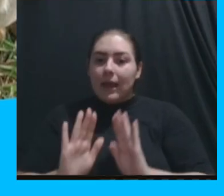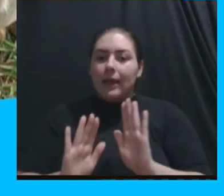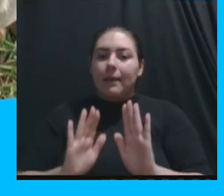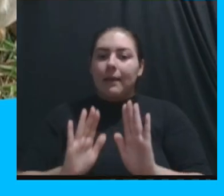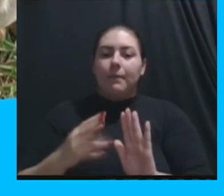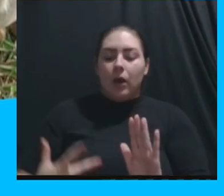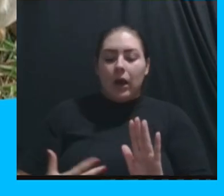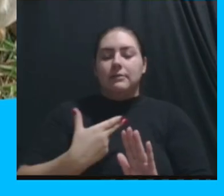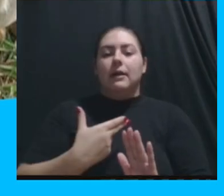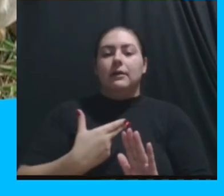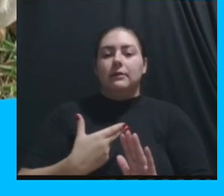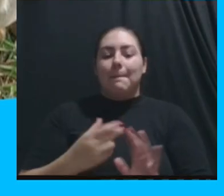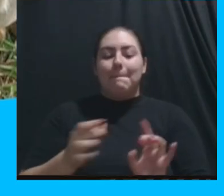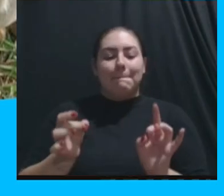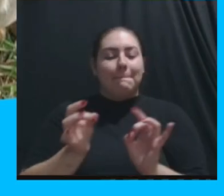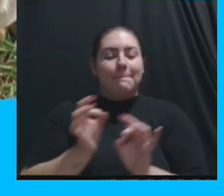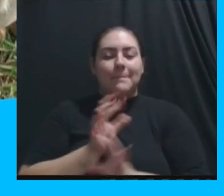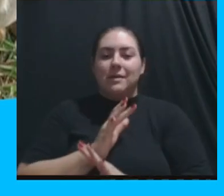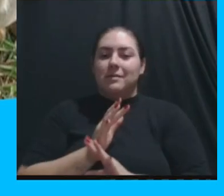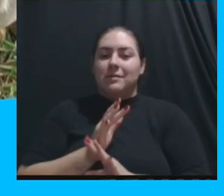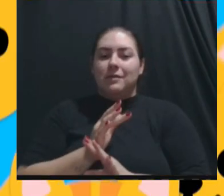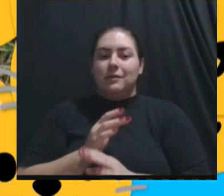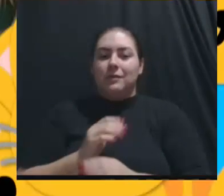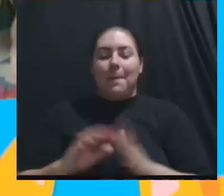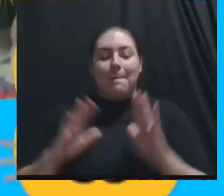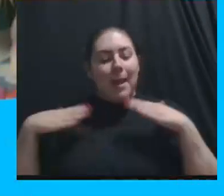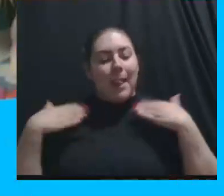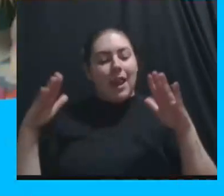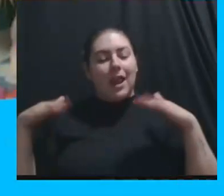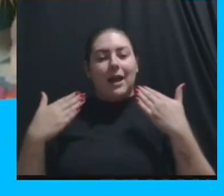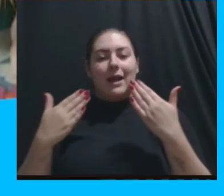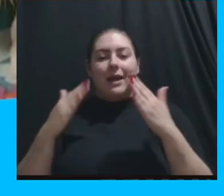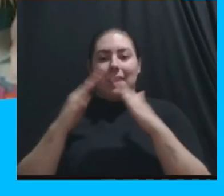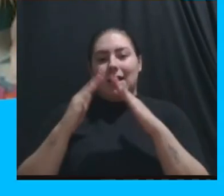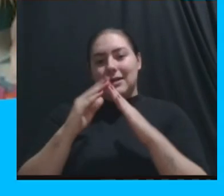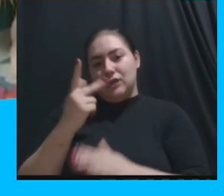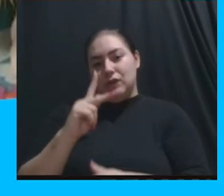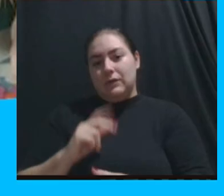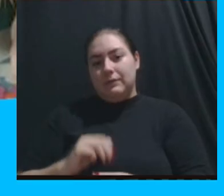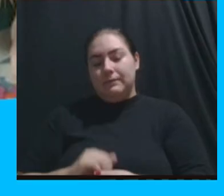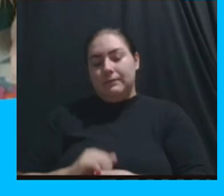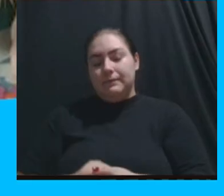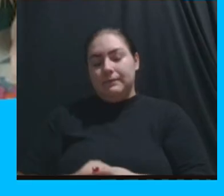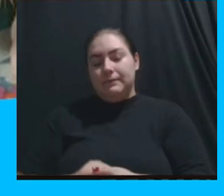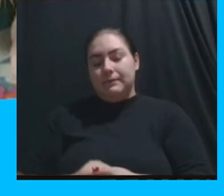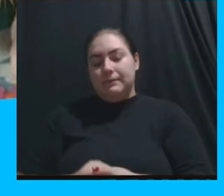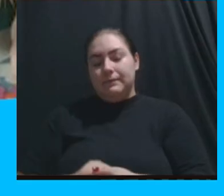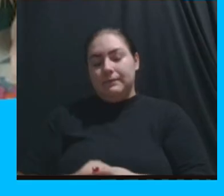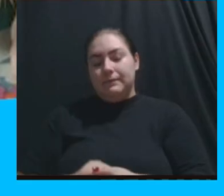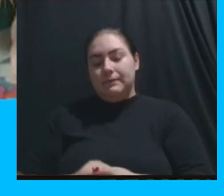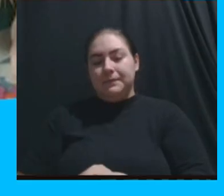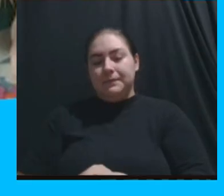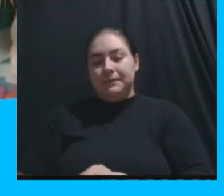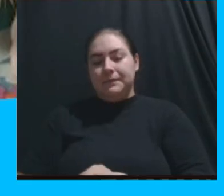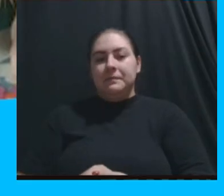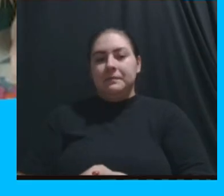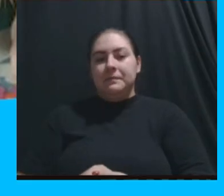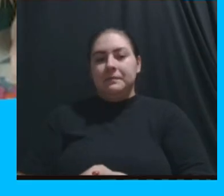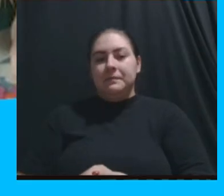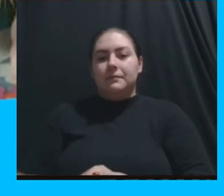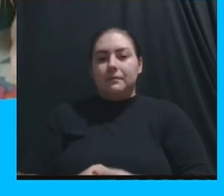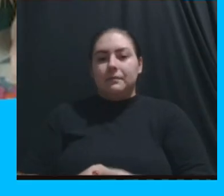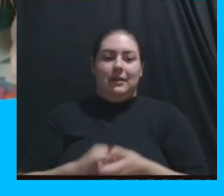prontinho para fazer a alegria da sua casa. Olha que belezinha este filhotinho de 12